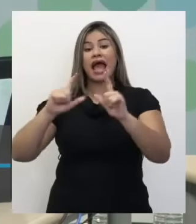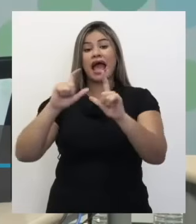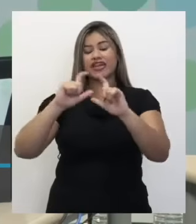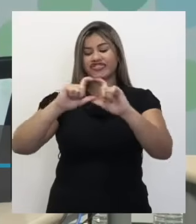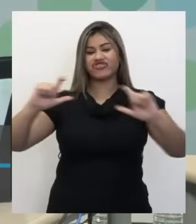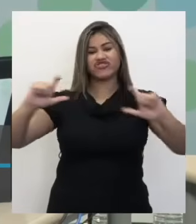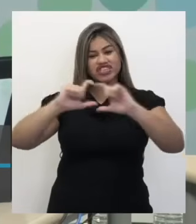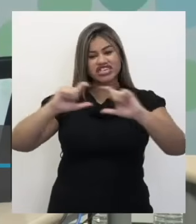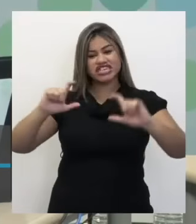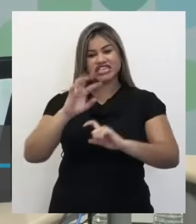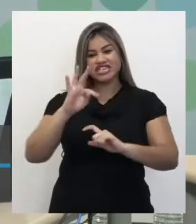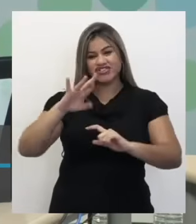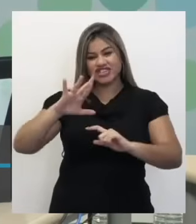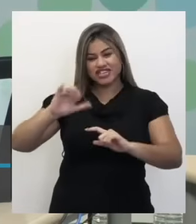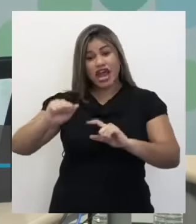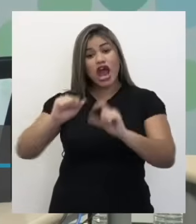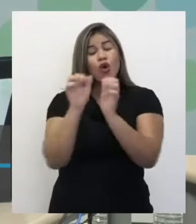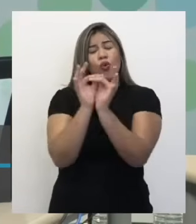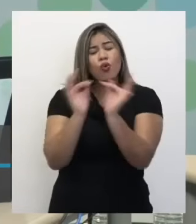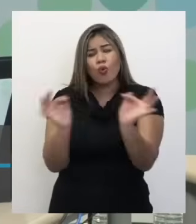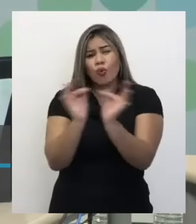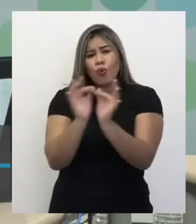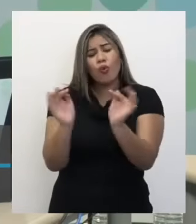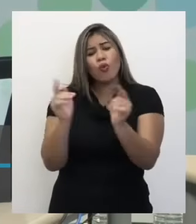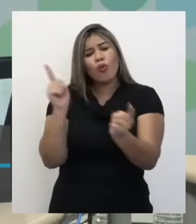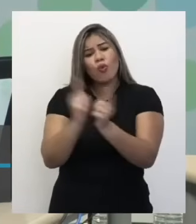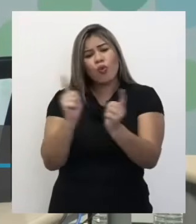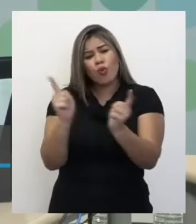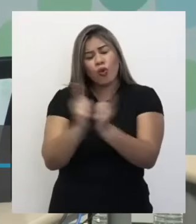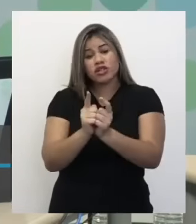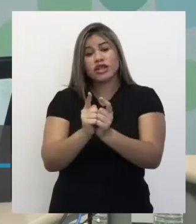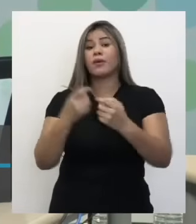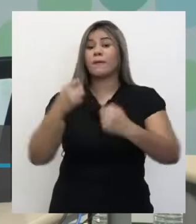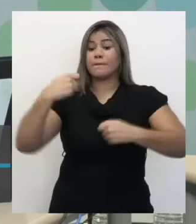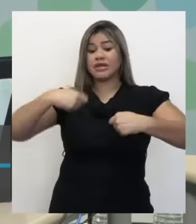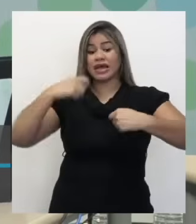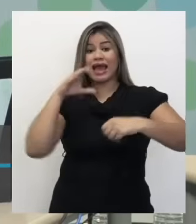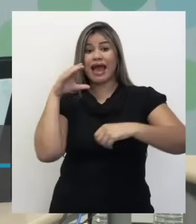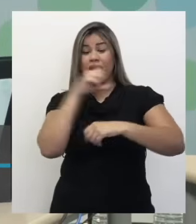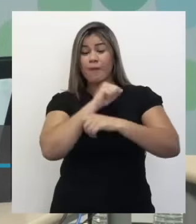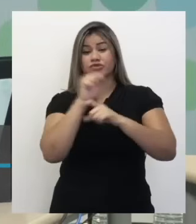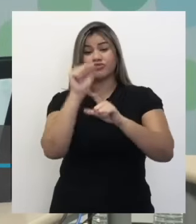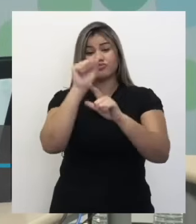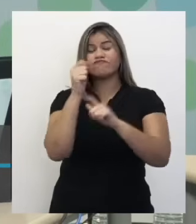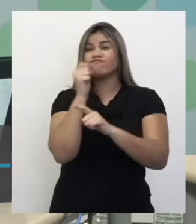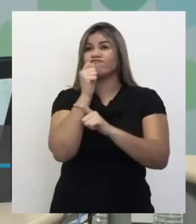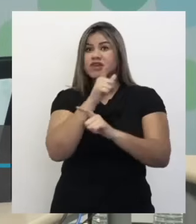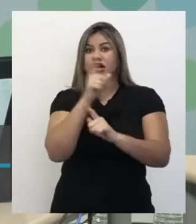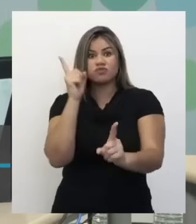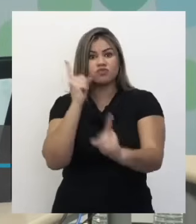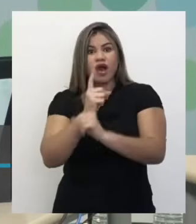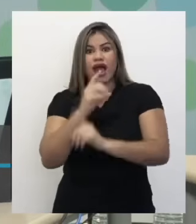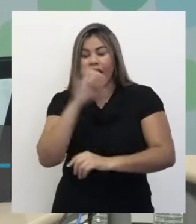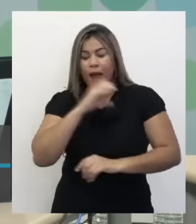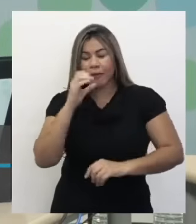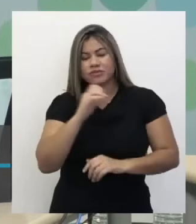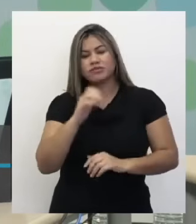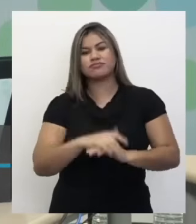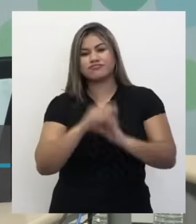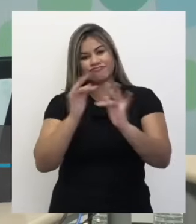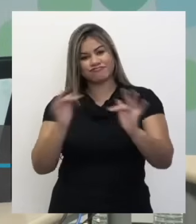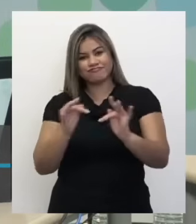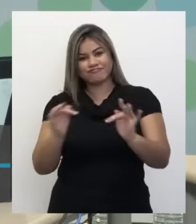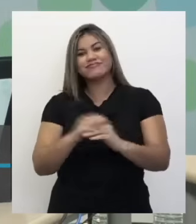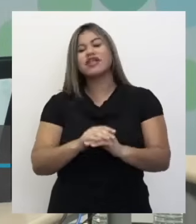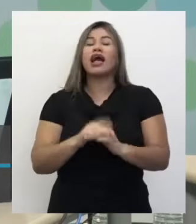então a história tem que ser bem sucinta e a gente tem que pegar a piada ali, o humor presente de forma simples. Então, é